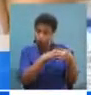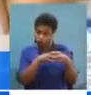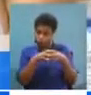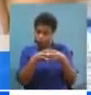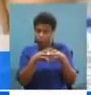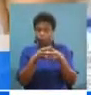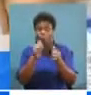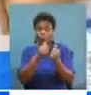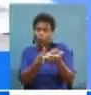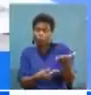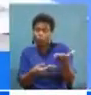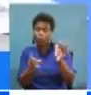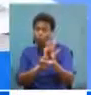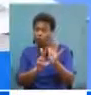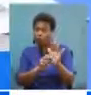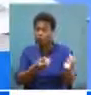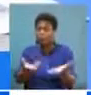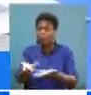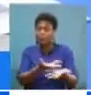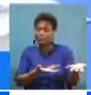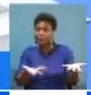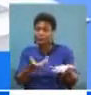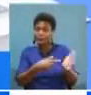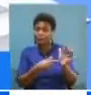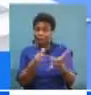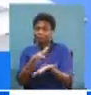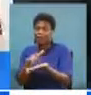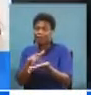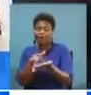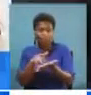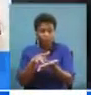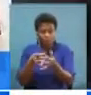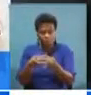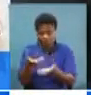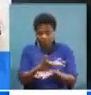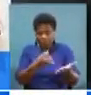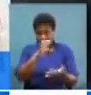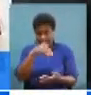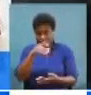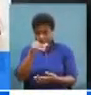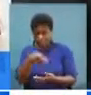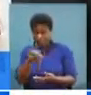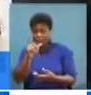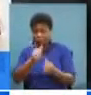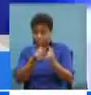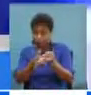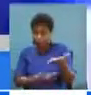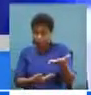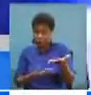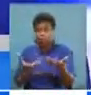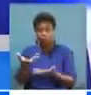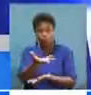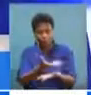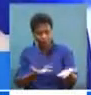de documentos que regulam a cooperação, como o Manual da Cooperação na CPLP e o Documento Estratégico de Cooperação. Um dos